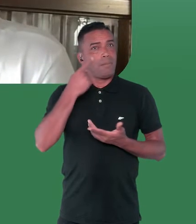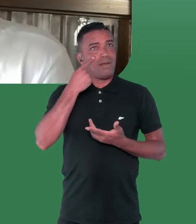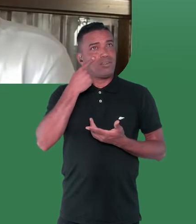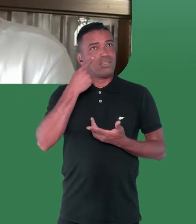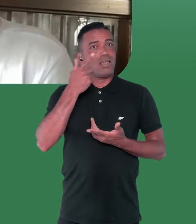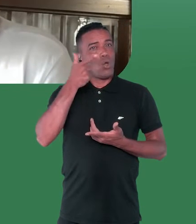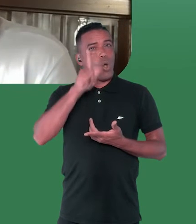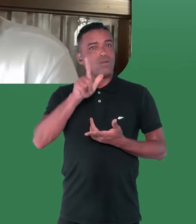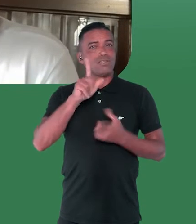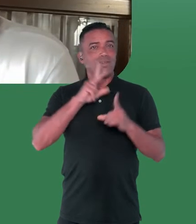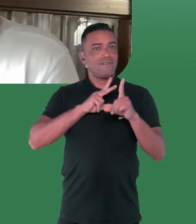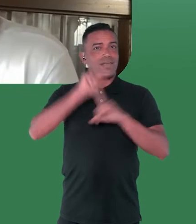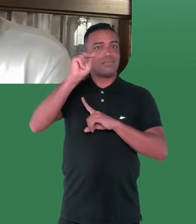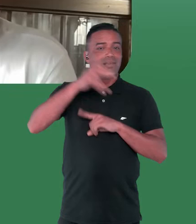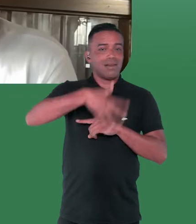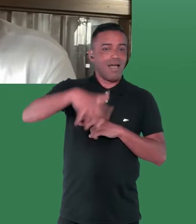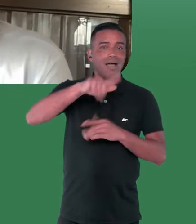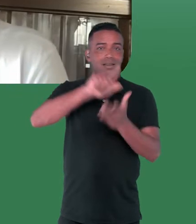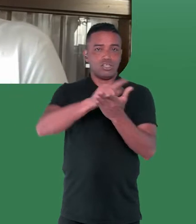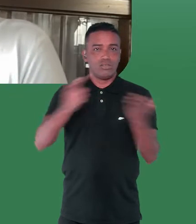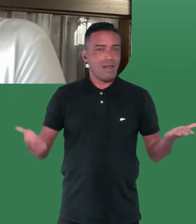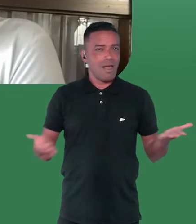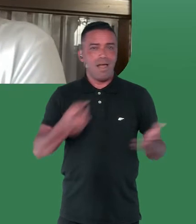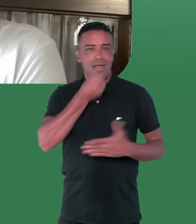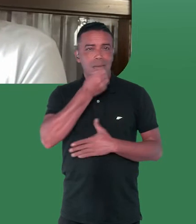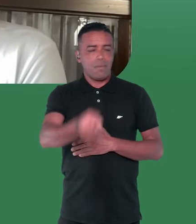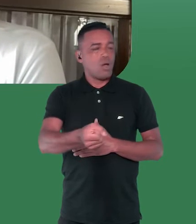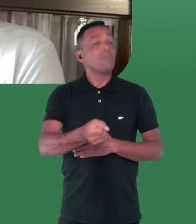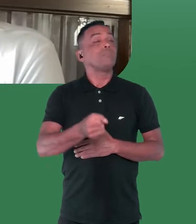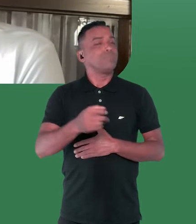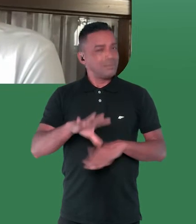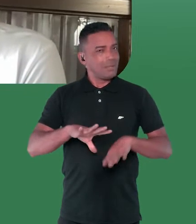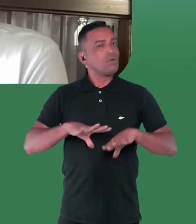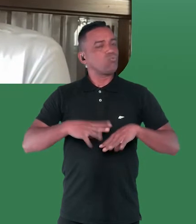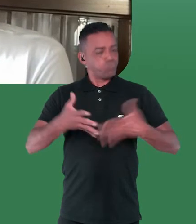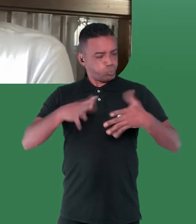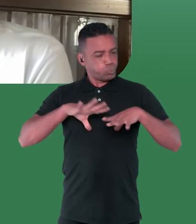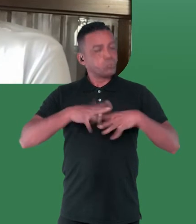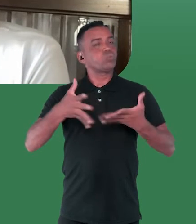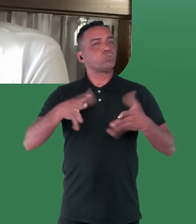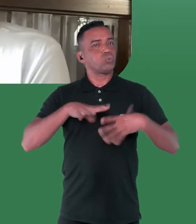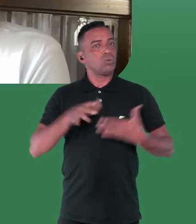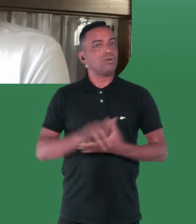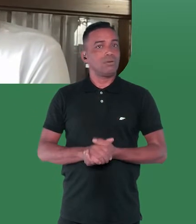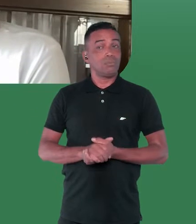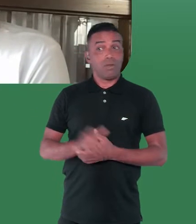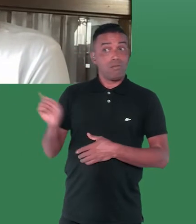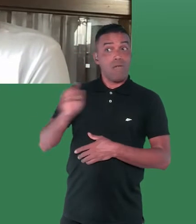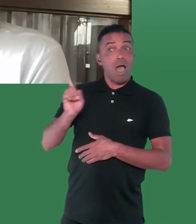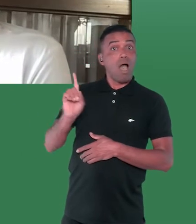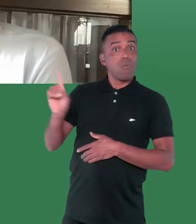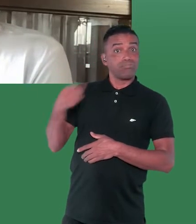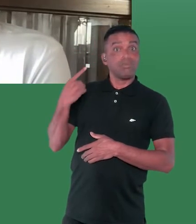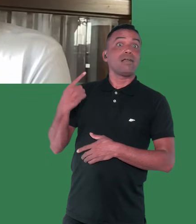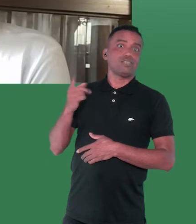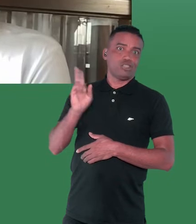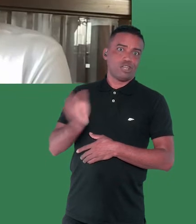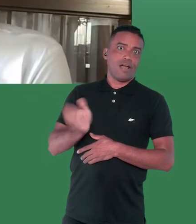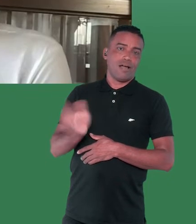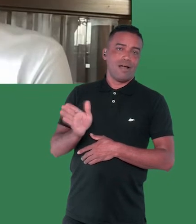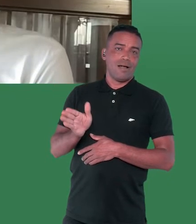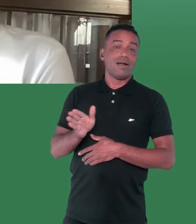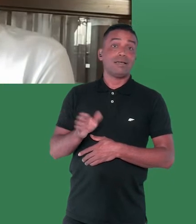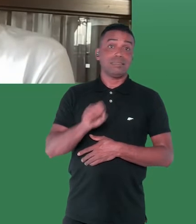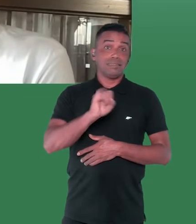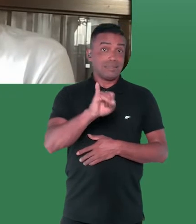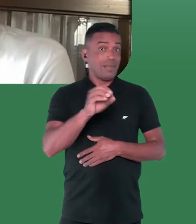vencer como repórter, você tem que ser muito ousado, muito atrevido. O não você já tem. Então você tenta.